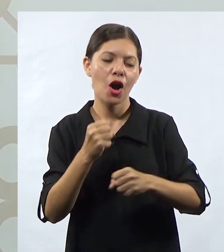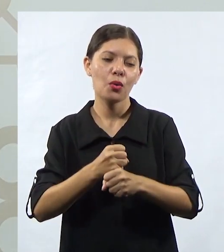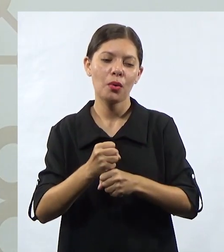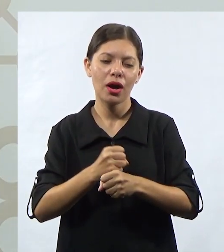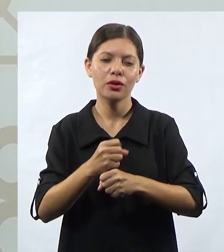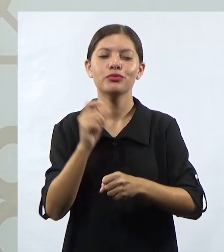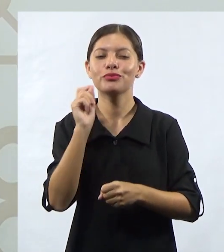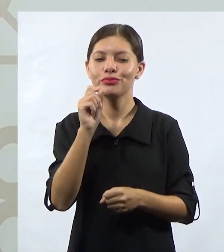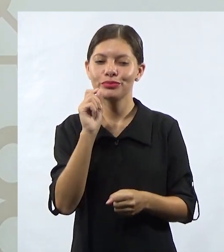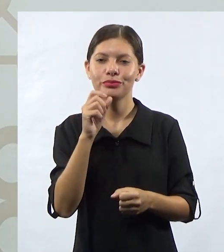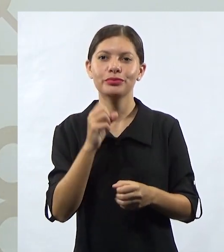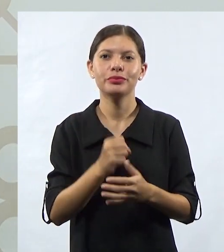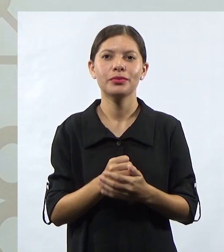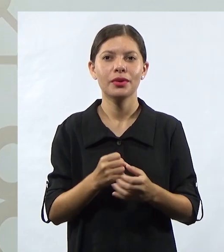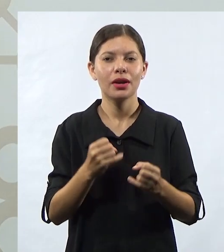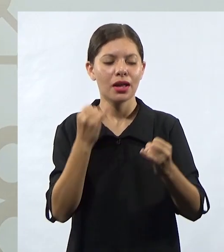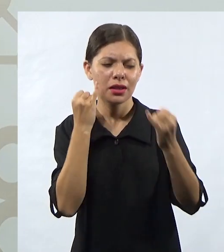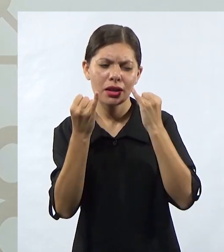1995,